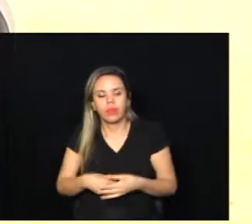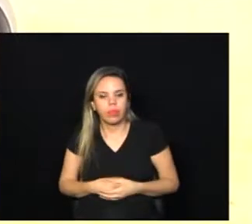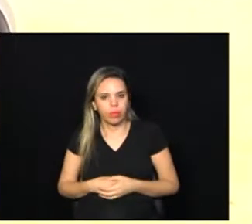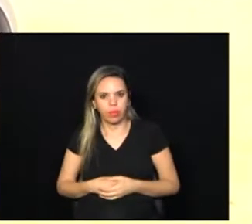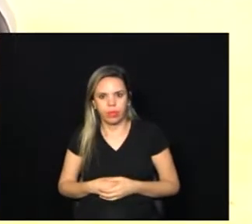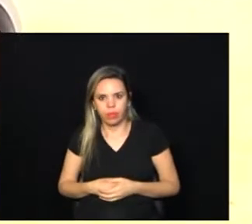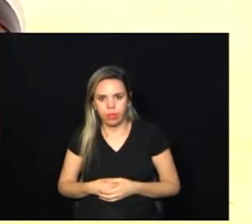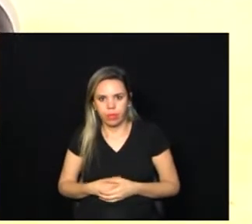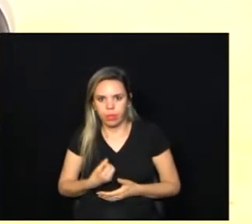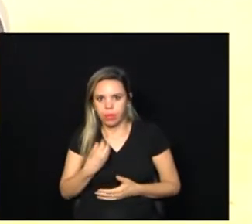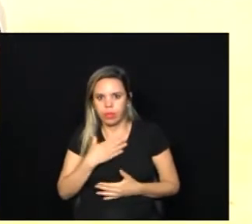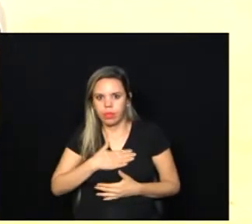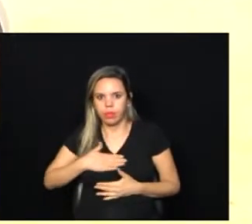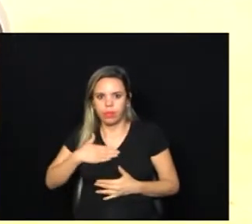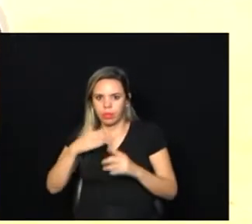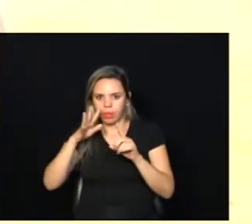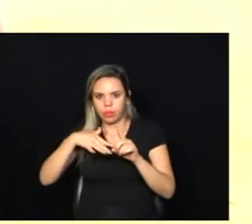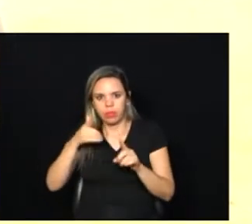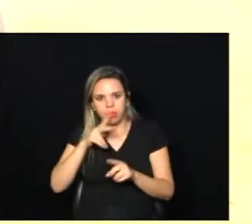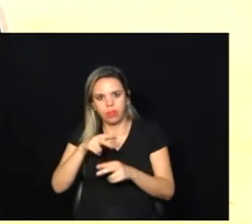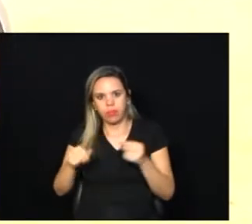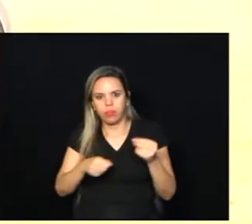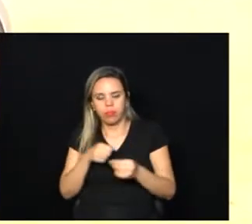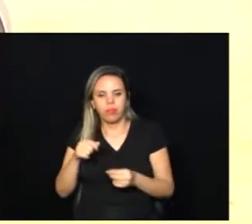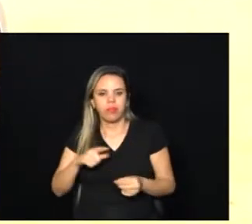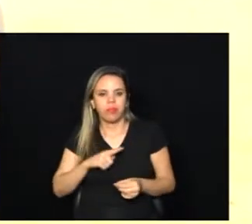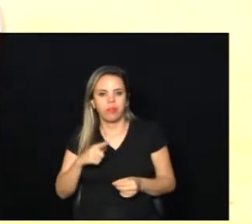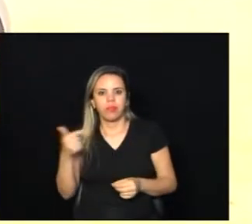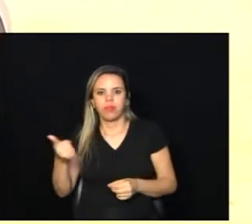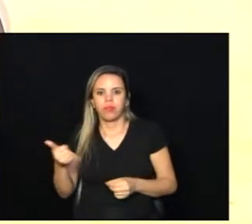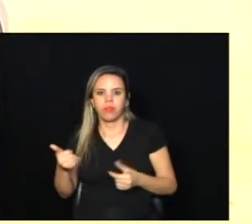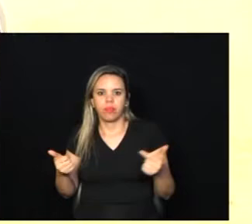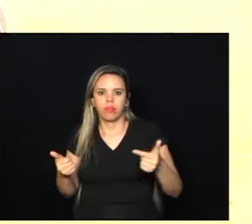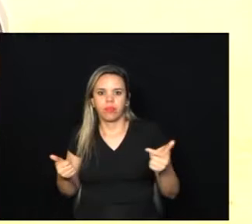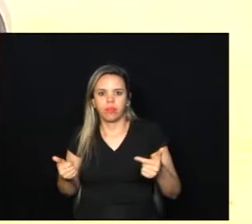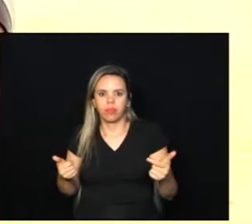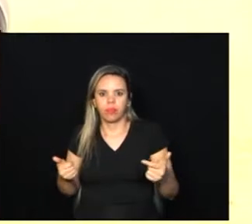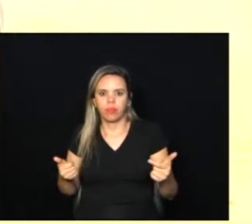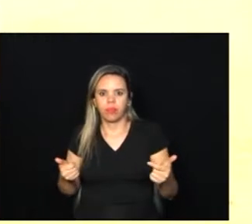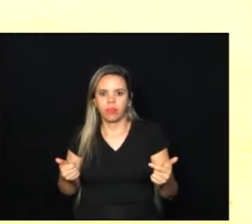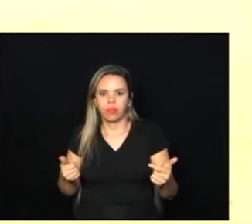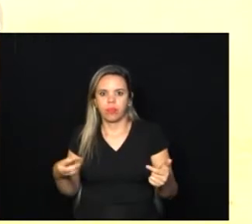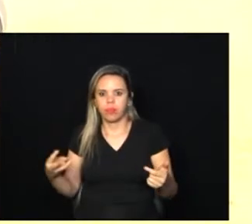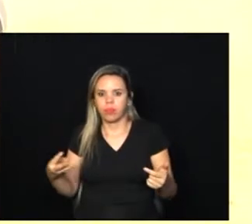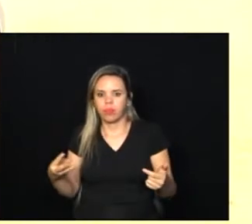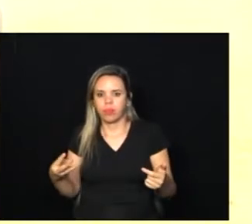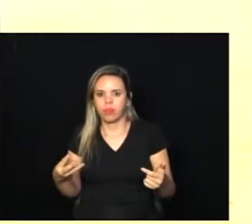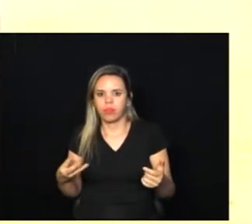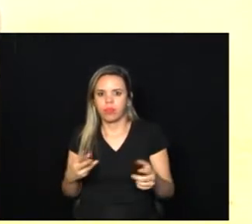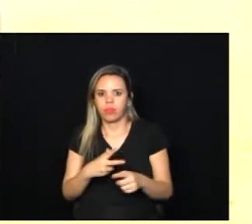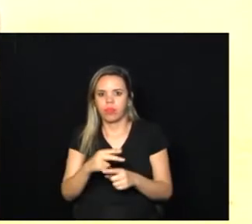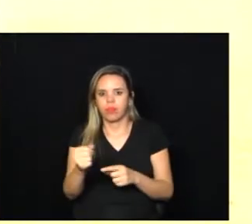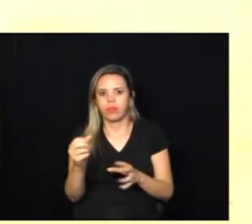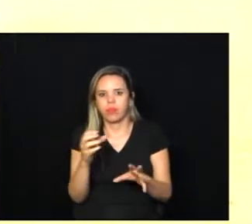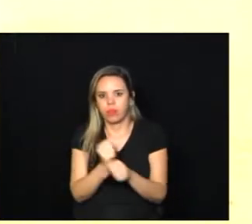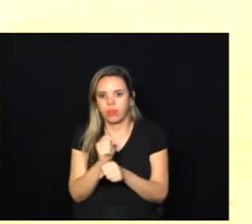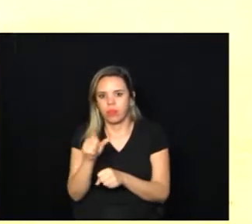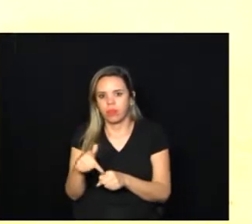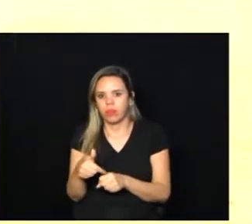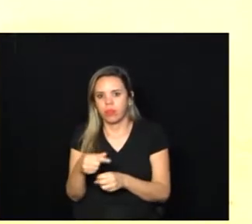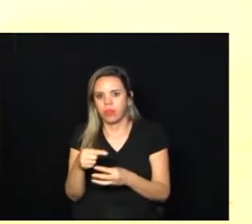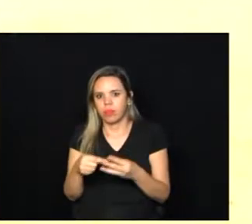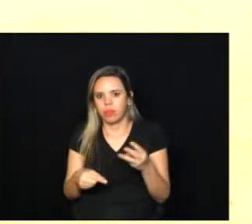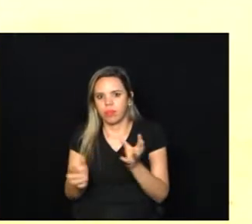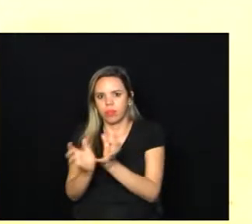eles estão bem honrados com a premiação aí. Tem premiação para o primeiro, para o segundo e para o terceiro colocado, é isso, Ricardo? São as